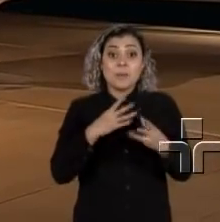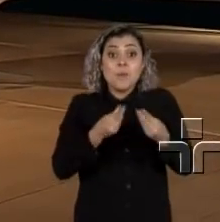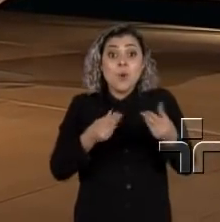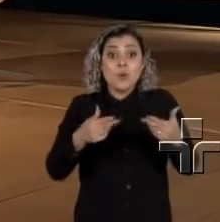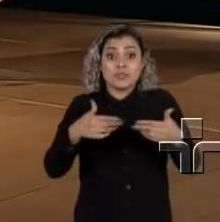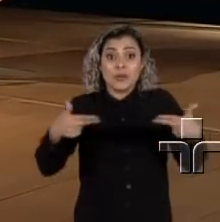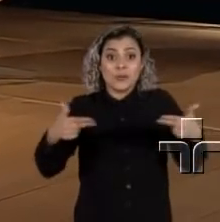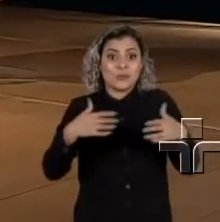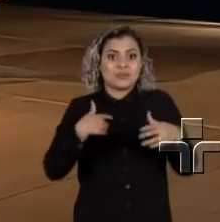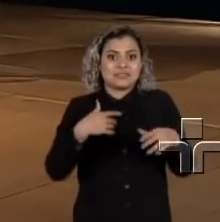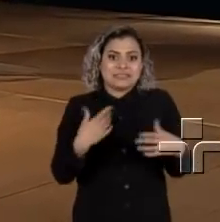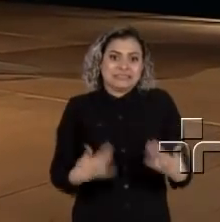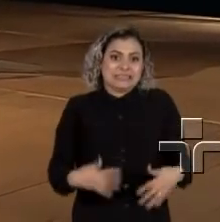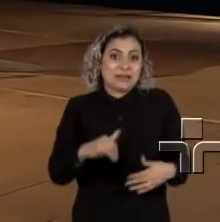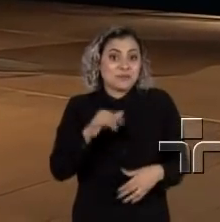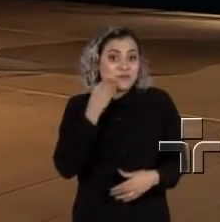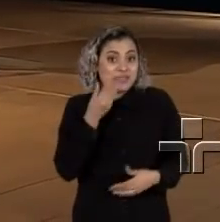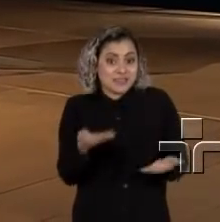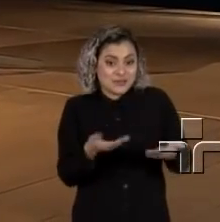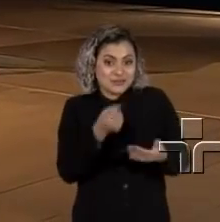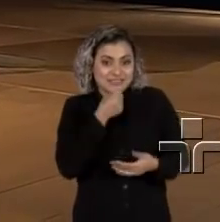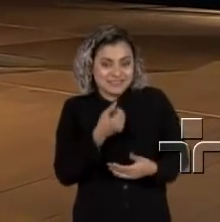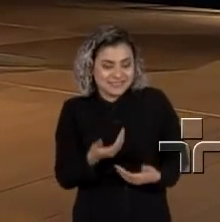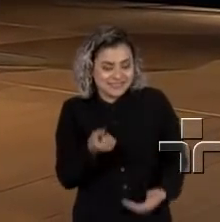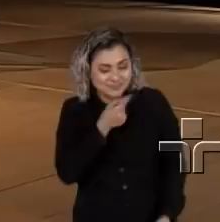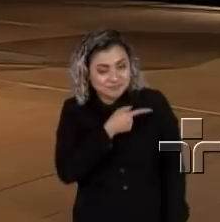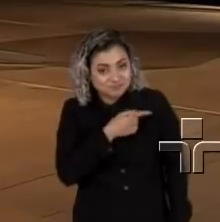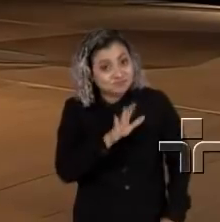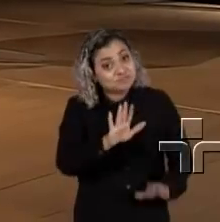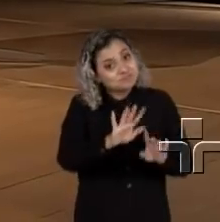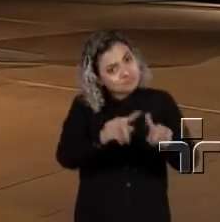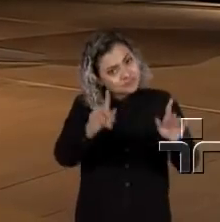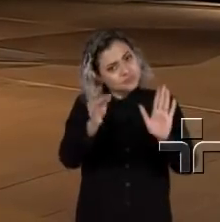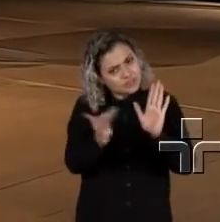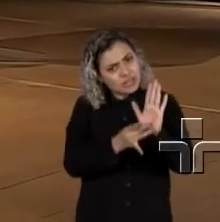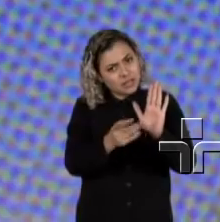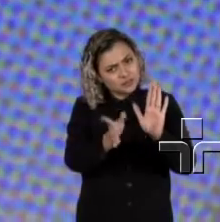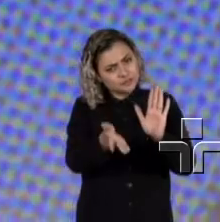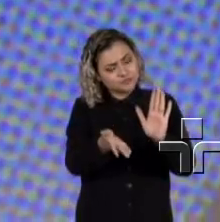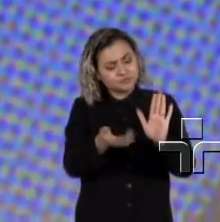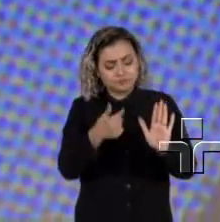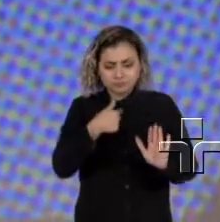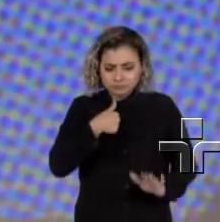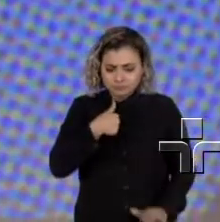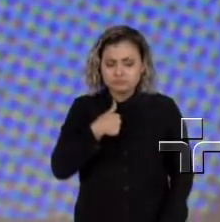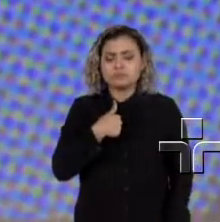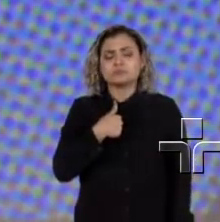para aproveitarem. A verdade, né? Eu fui